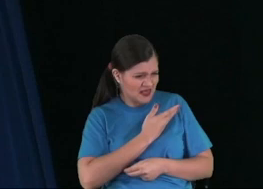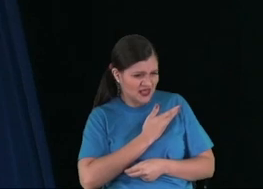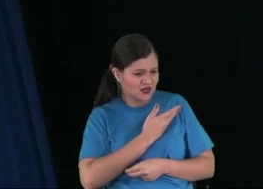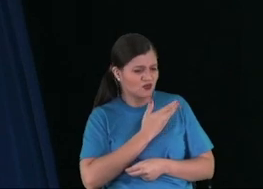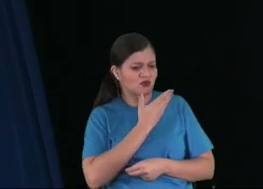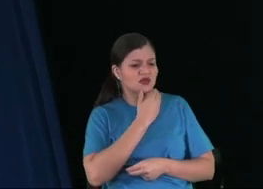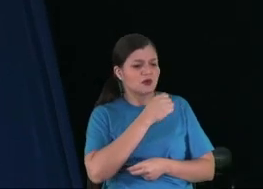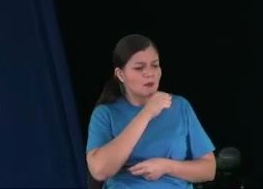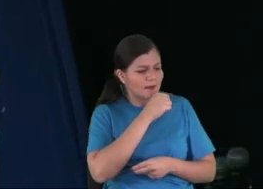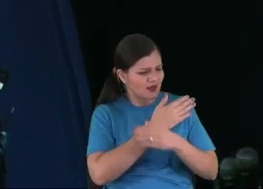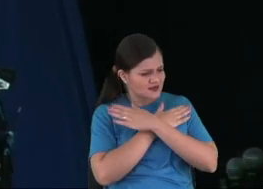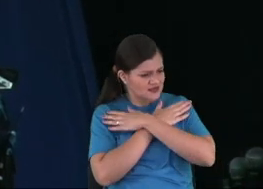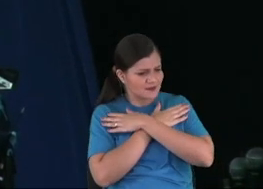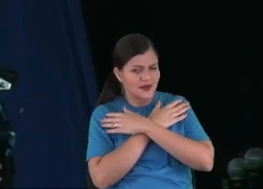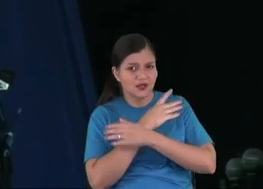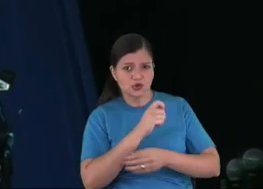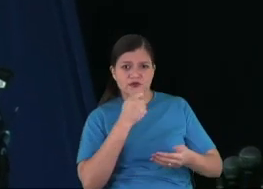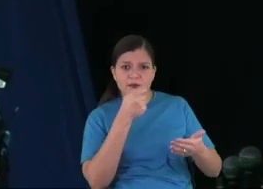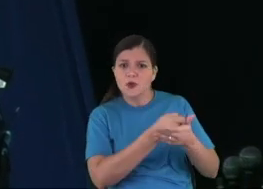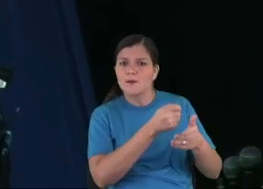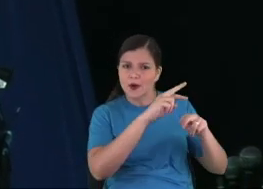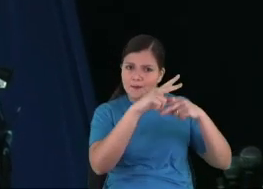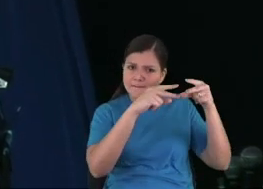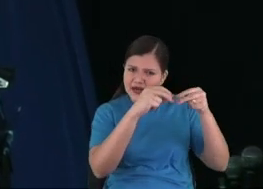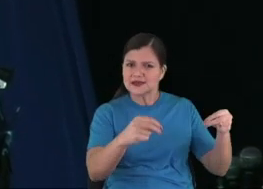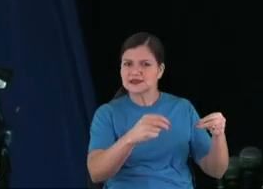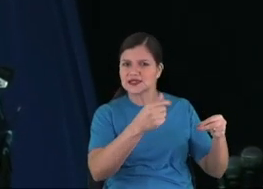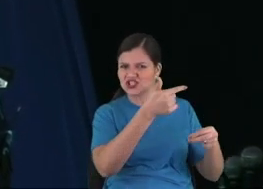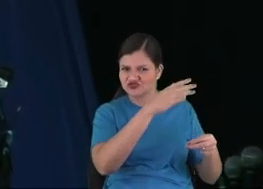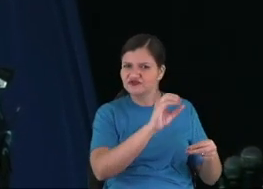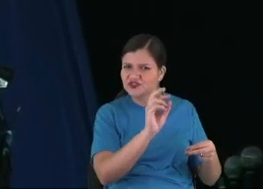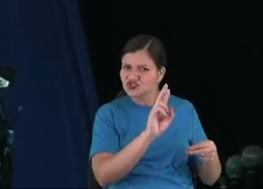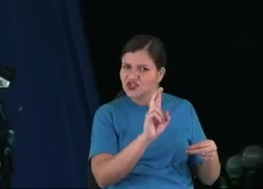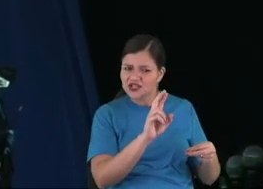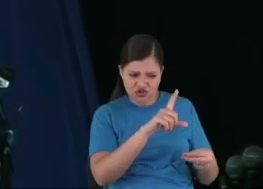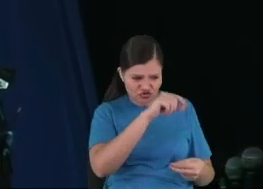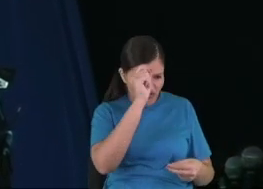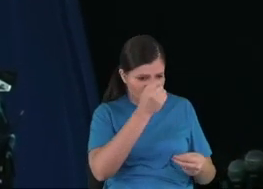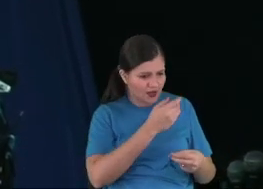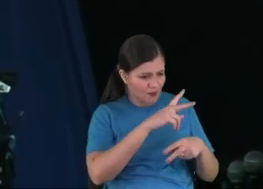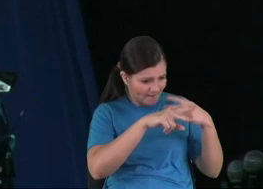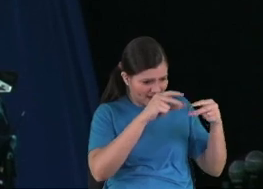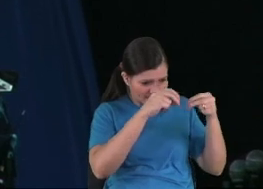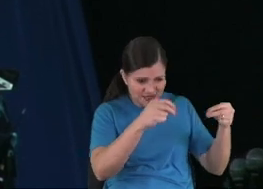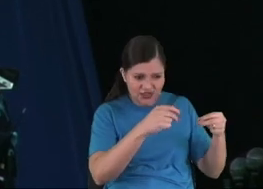vamos comprar um presente de R$20 para ele? Vamos escolher um presente para dar para o seu amiguinho?